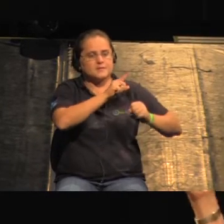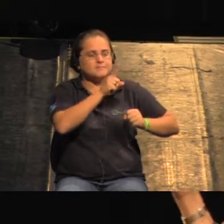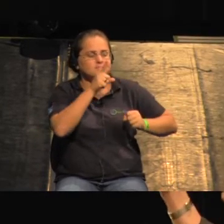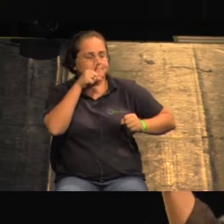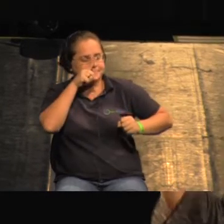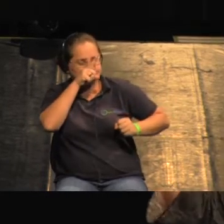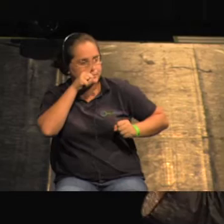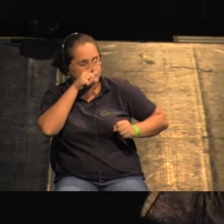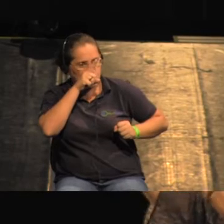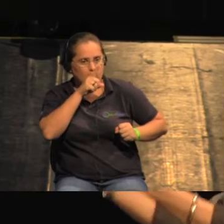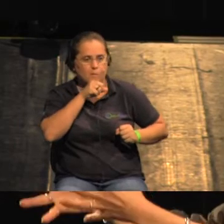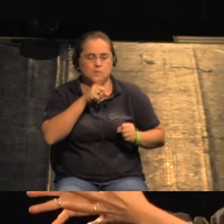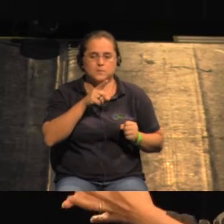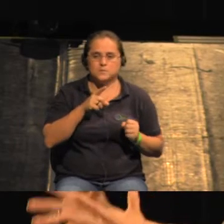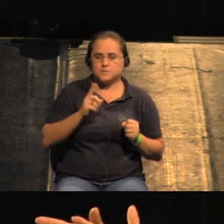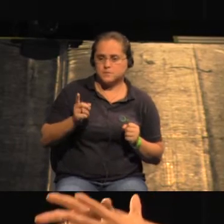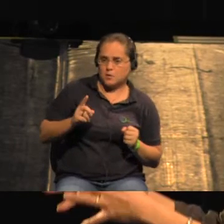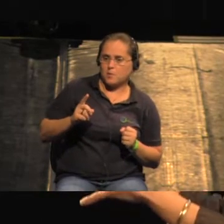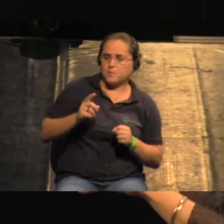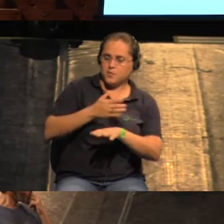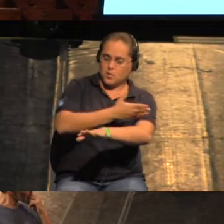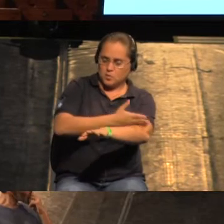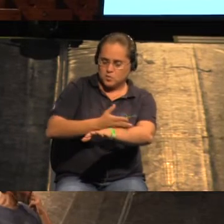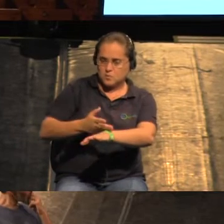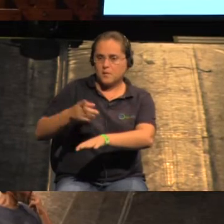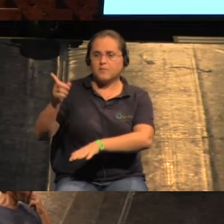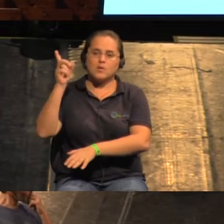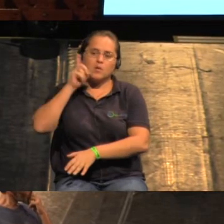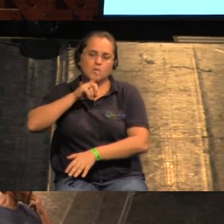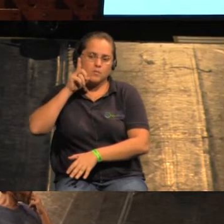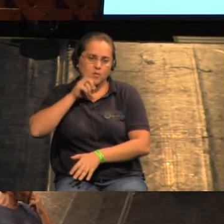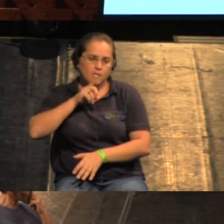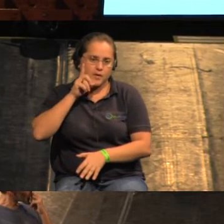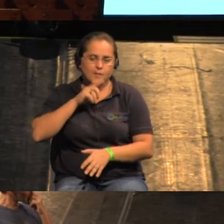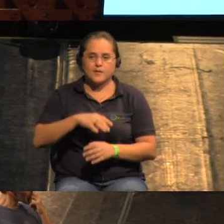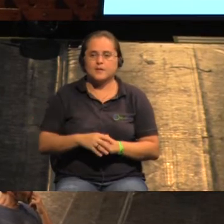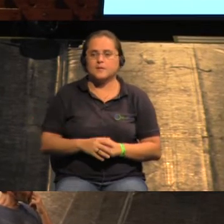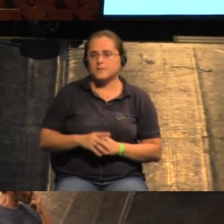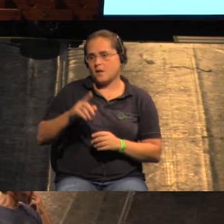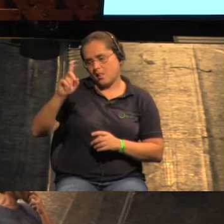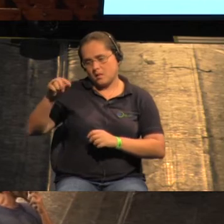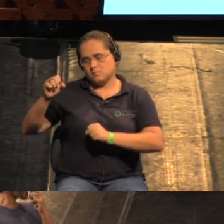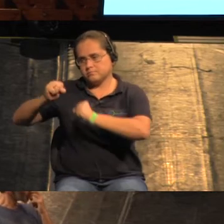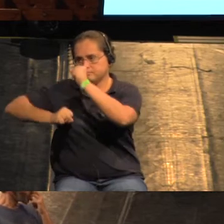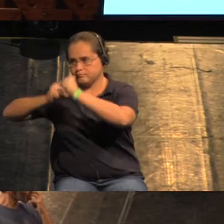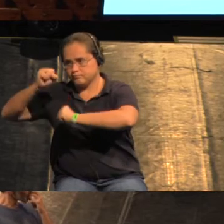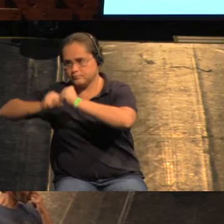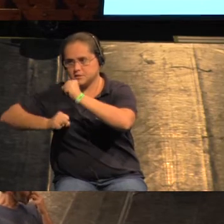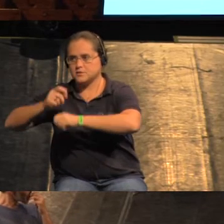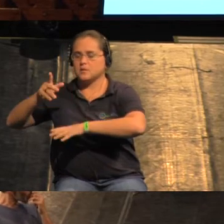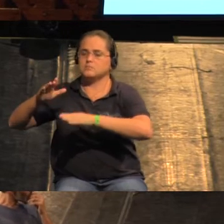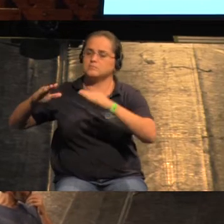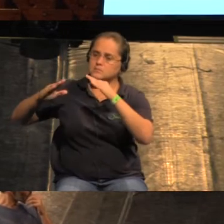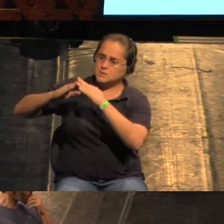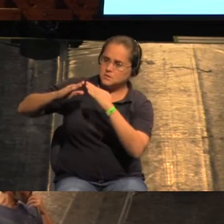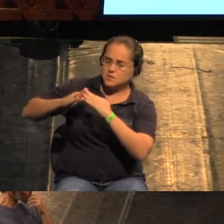tão nocivas. Nós costumávamos ter em Nova York, esse é o distrito da indústria, esse é o